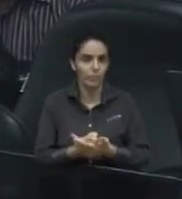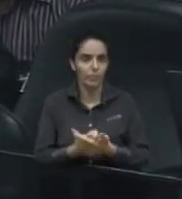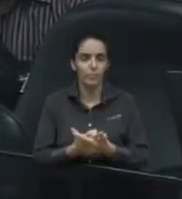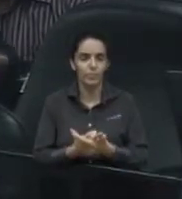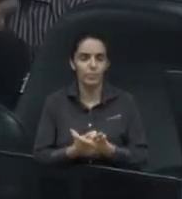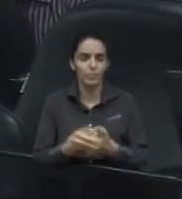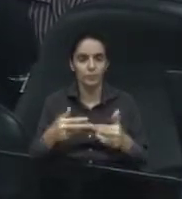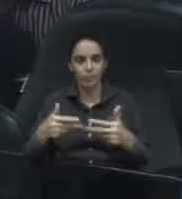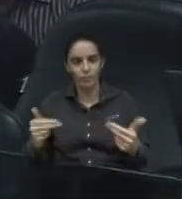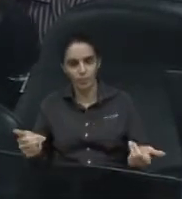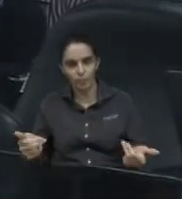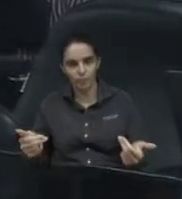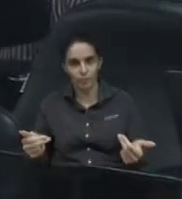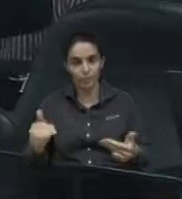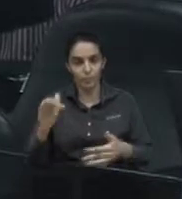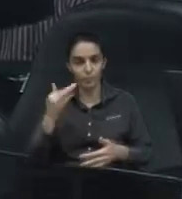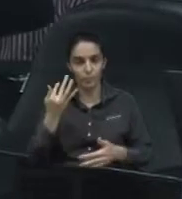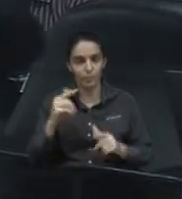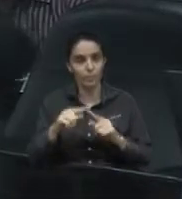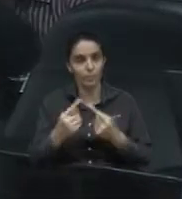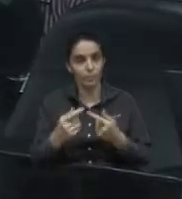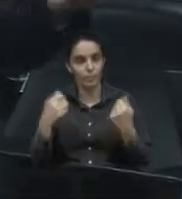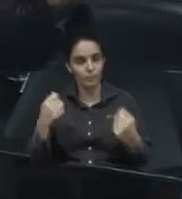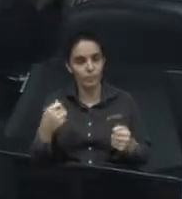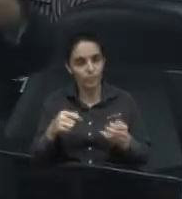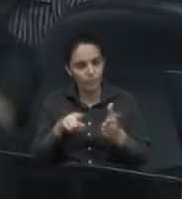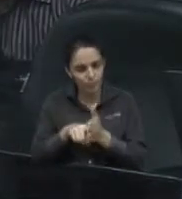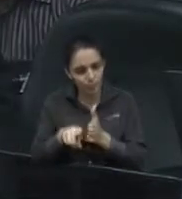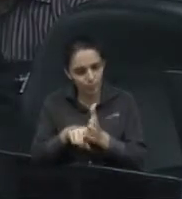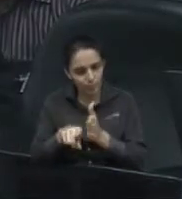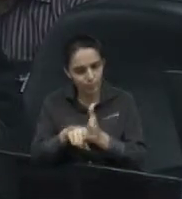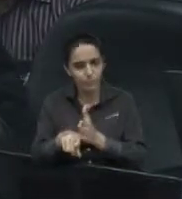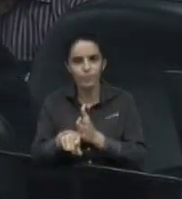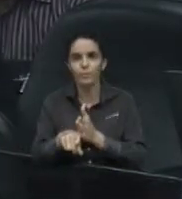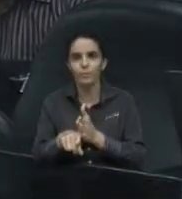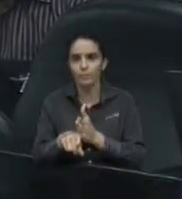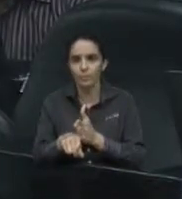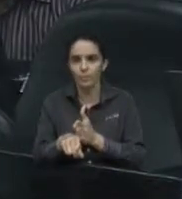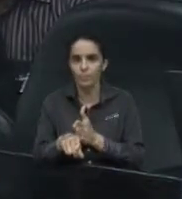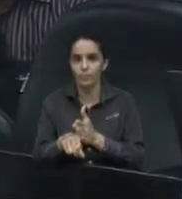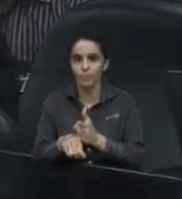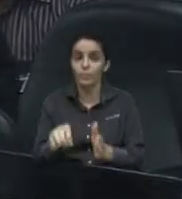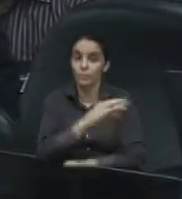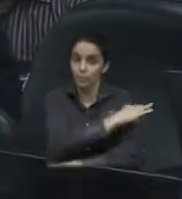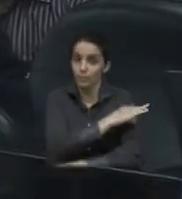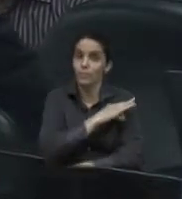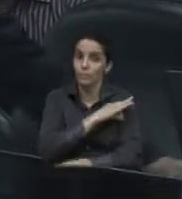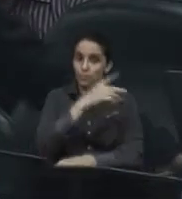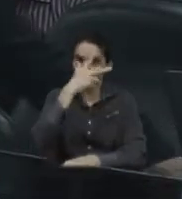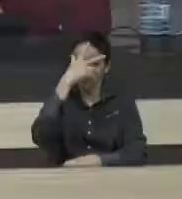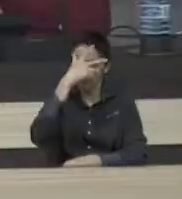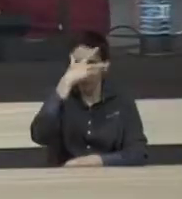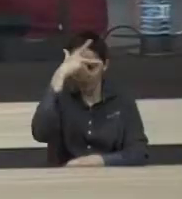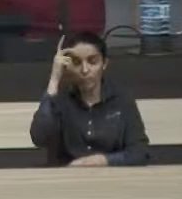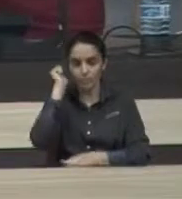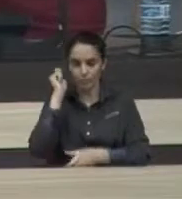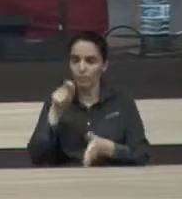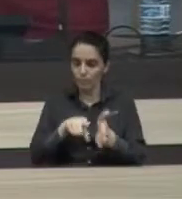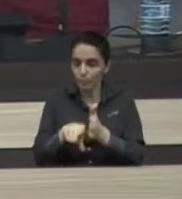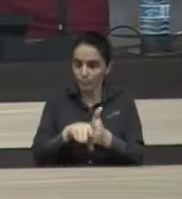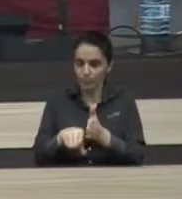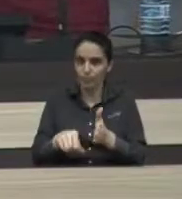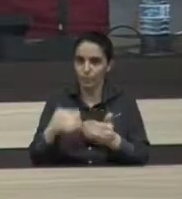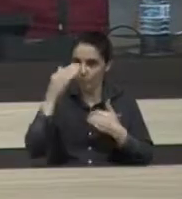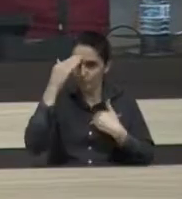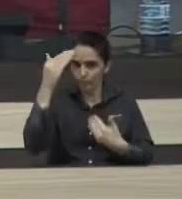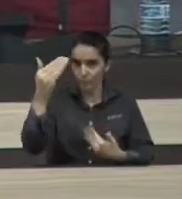acho que teria que haver uma fiscalização maior e poderia partir da própria prefeitura. Muito obrigado.